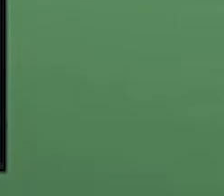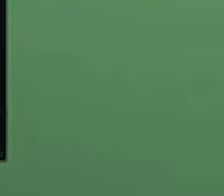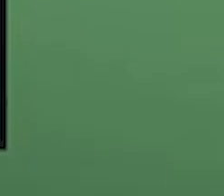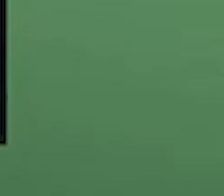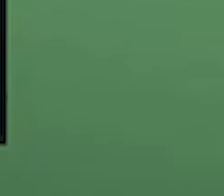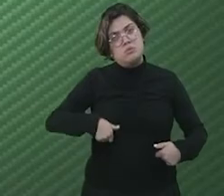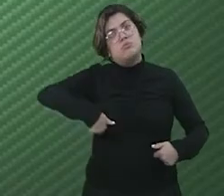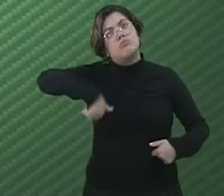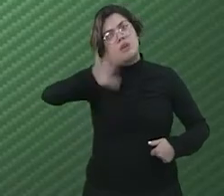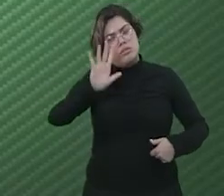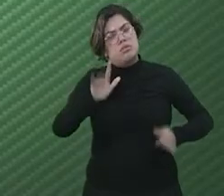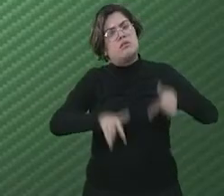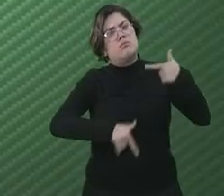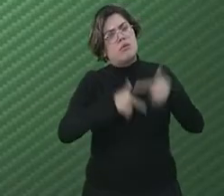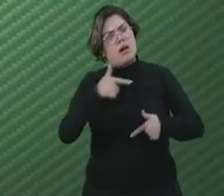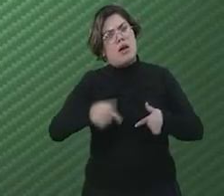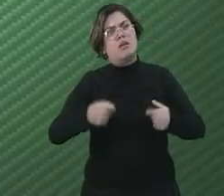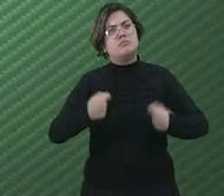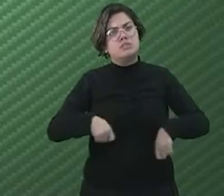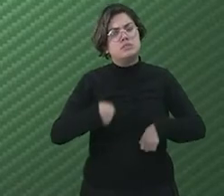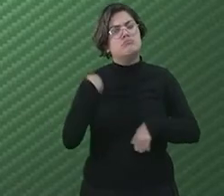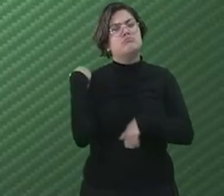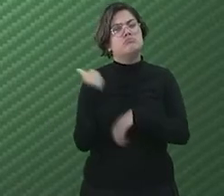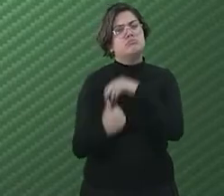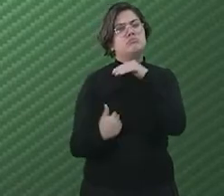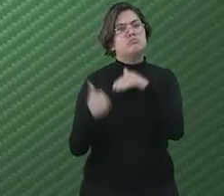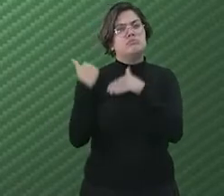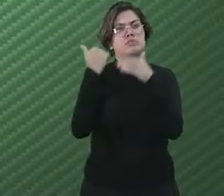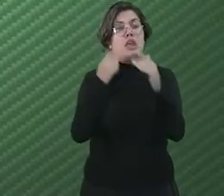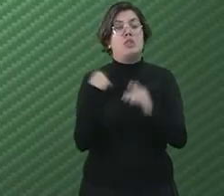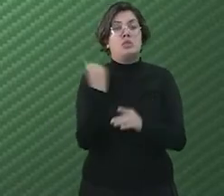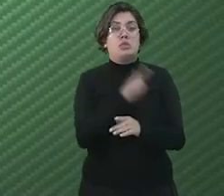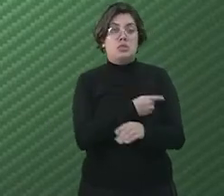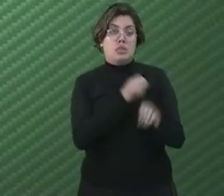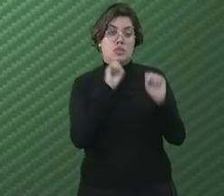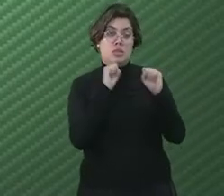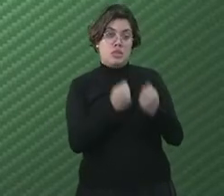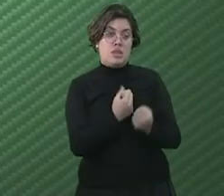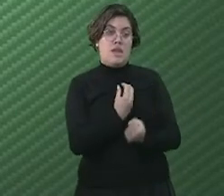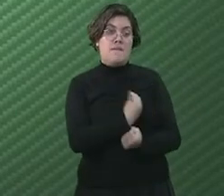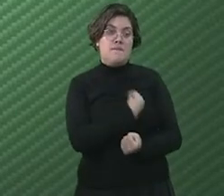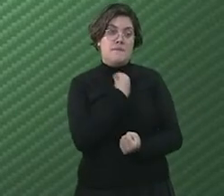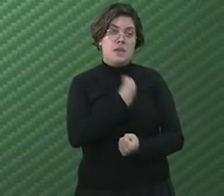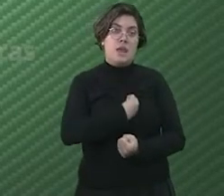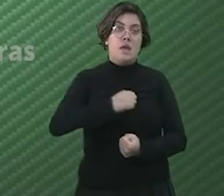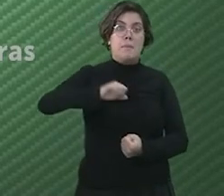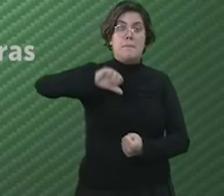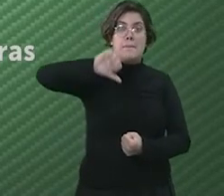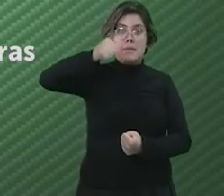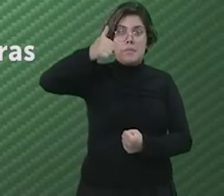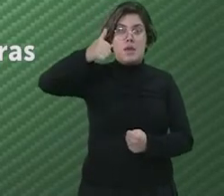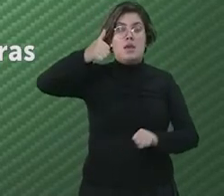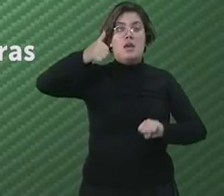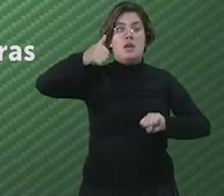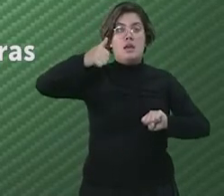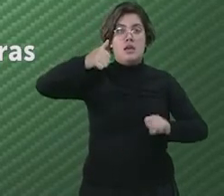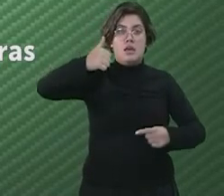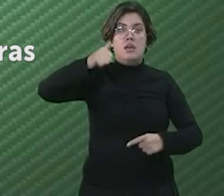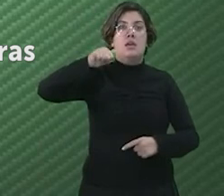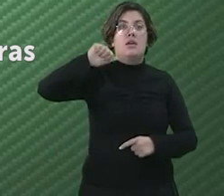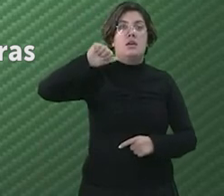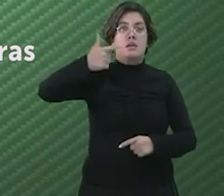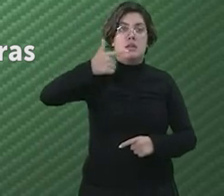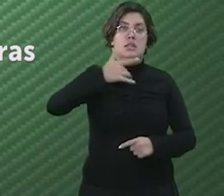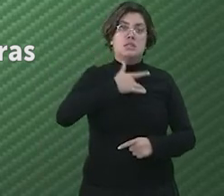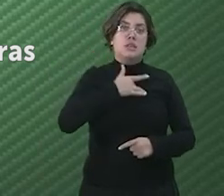primeiro seminário CNF e Judiciário, o Sistema Financeiro e a Aplicação do Direito, será realizado no dia